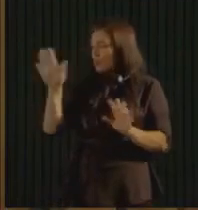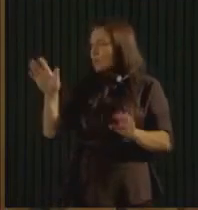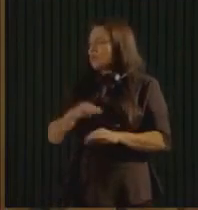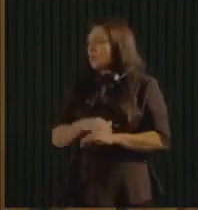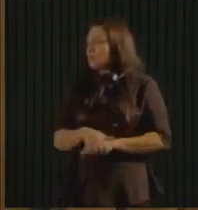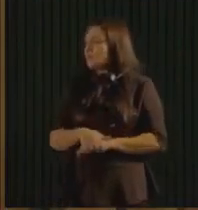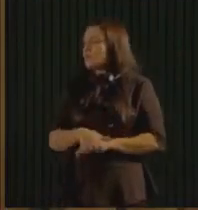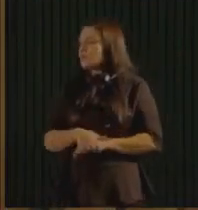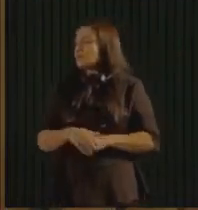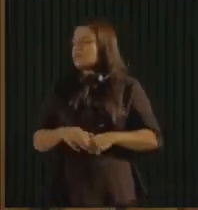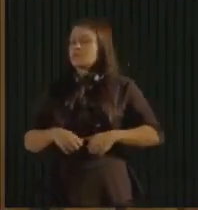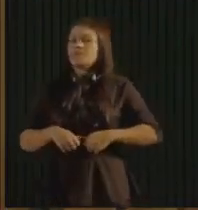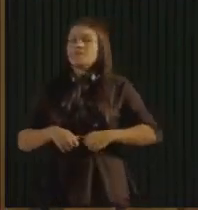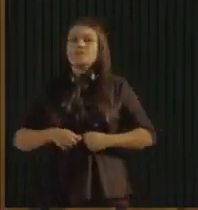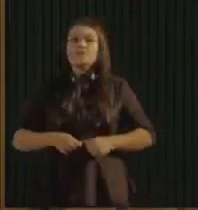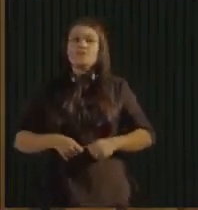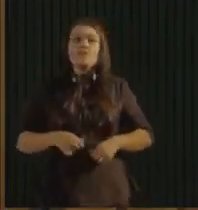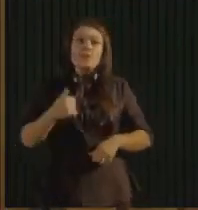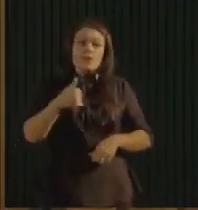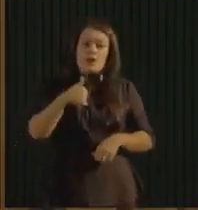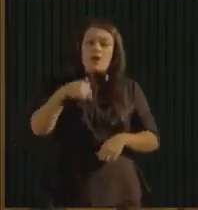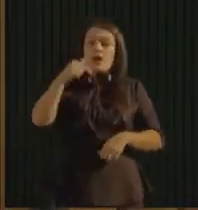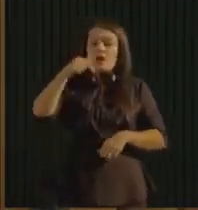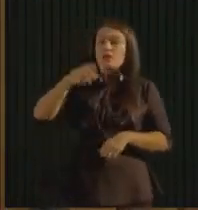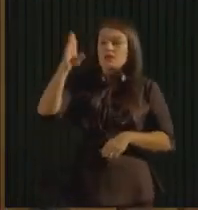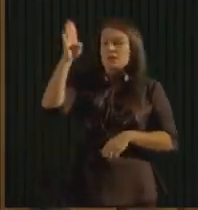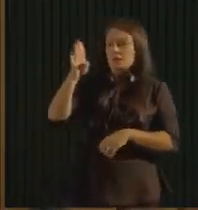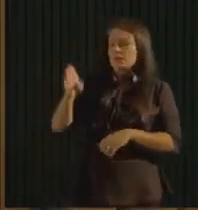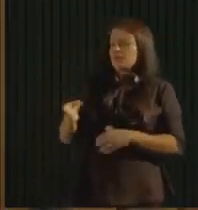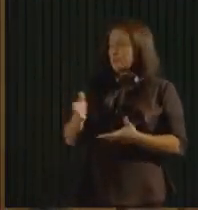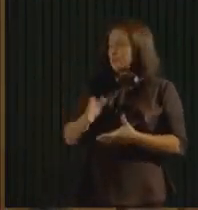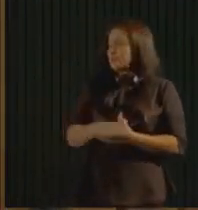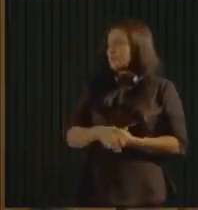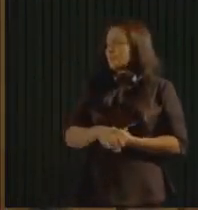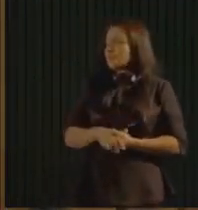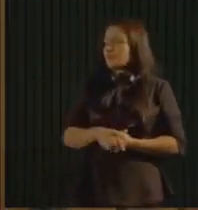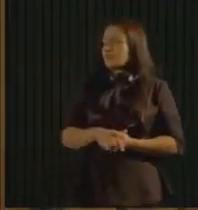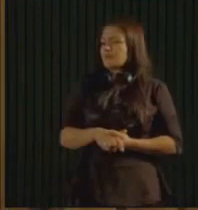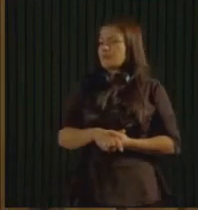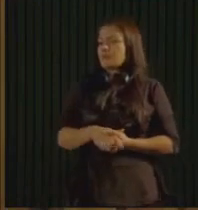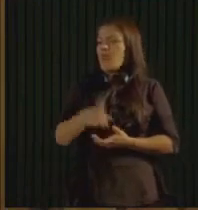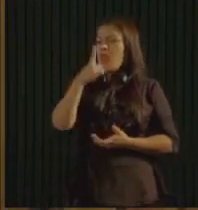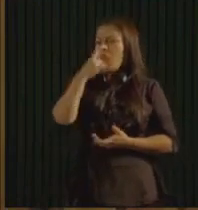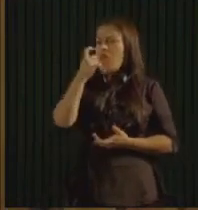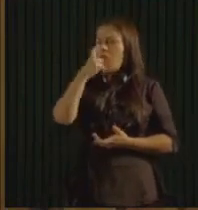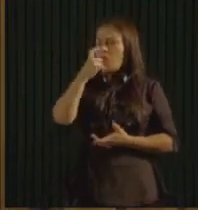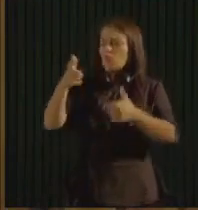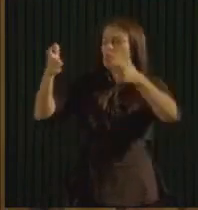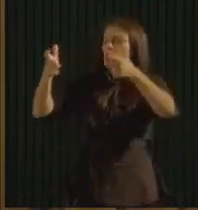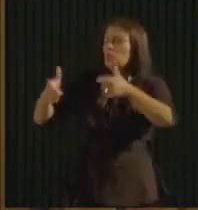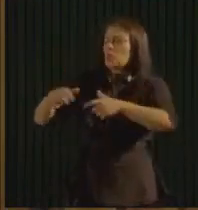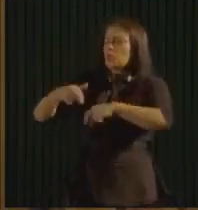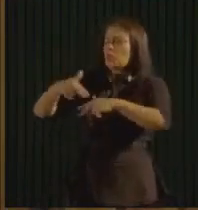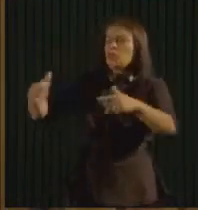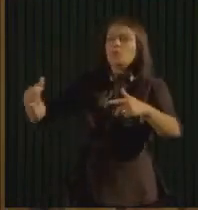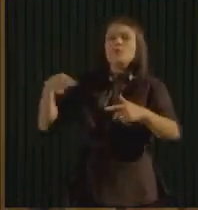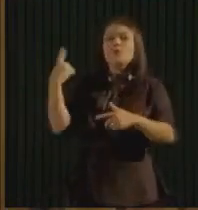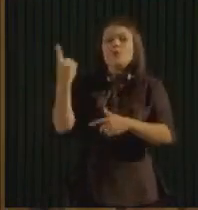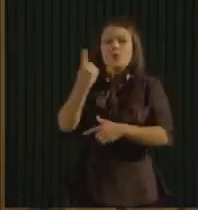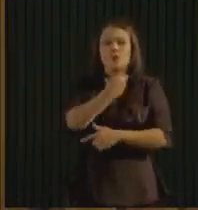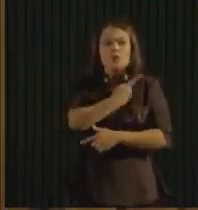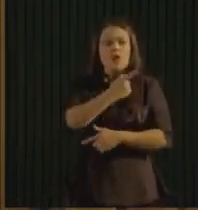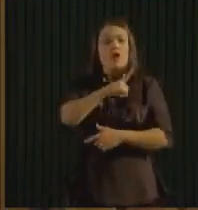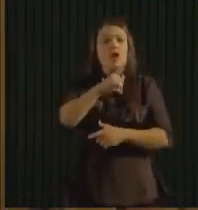desaconselhável em todo o território nacional, com chamados lixões. Aí eu já passo para o trabalho nacional. Então, nós temos um Conselho